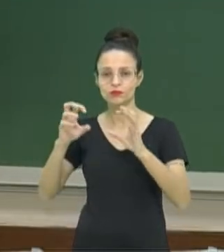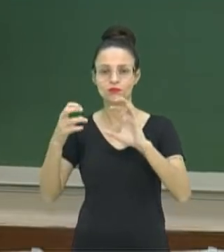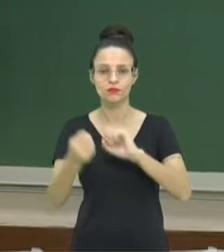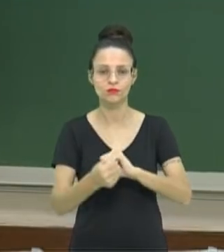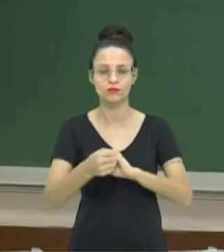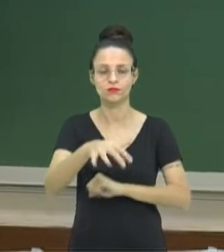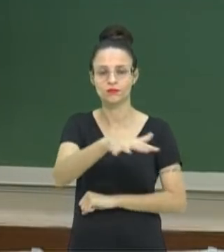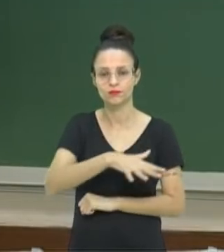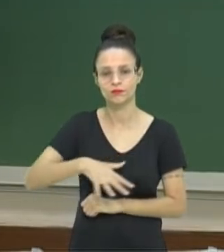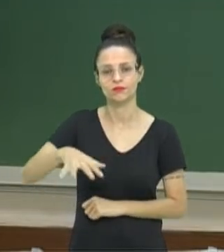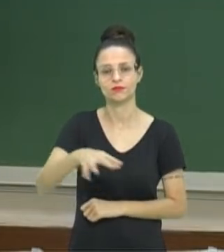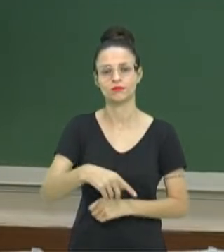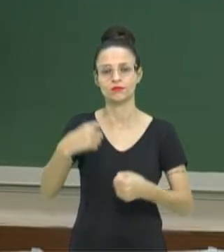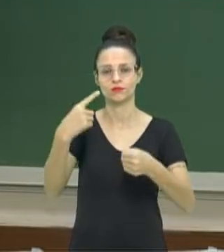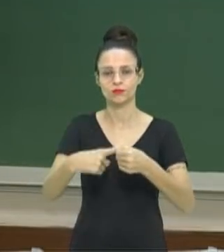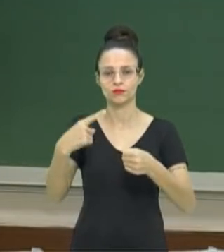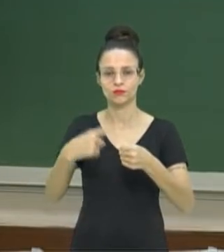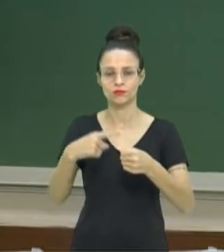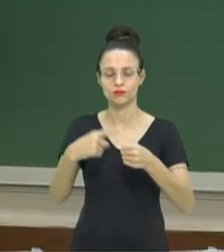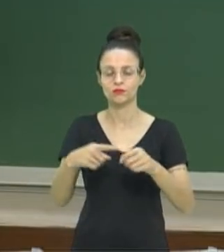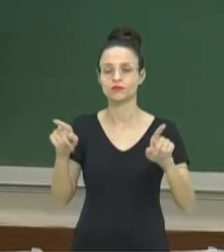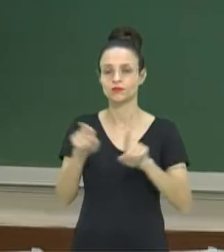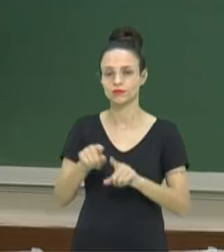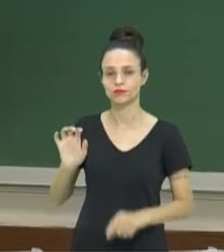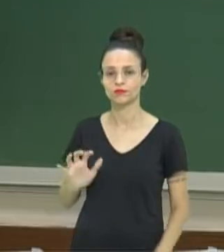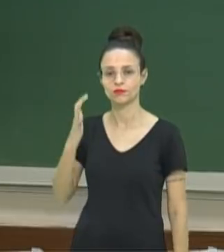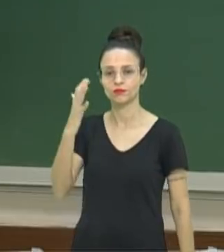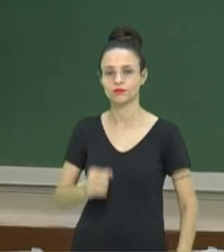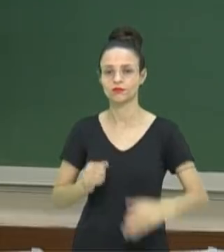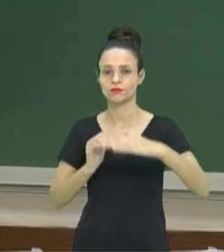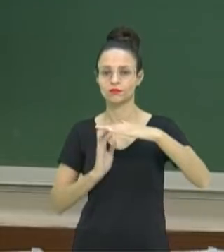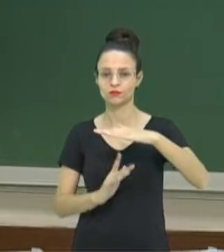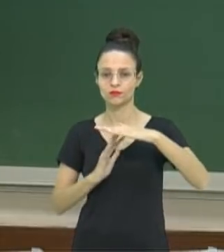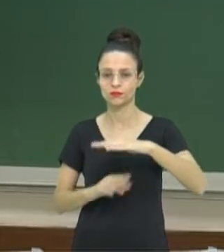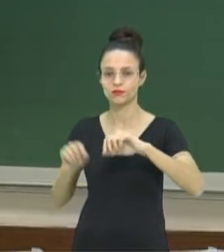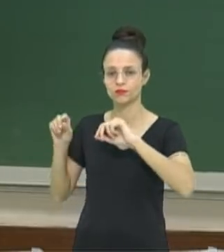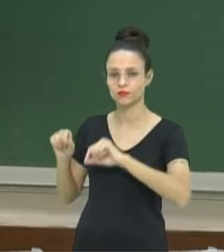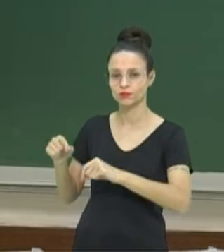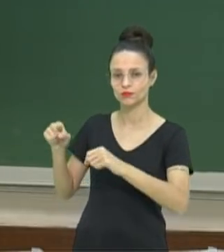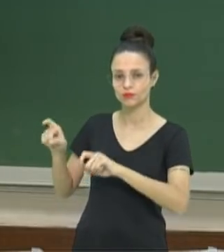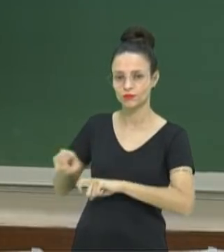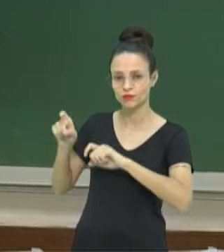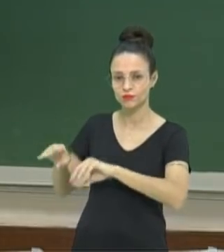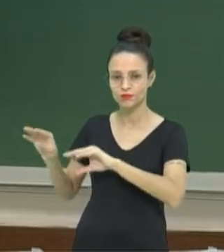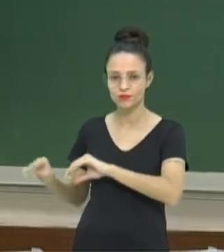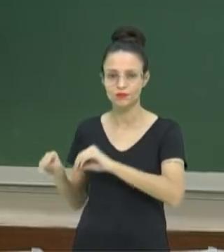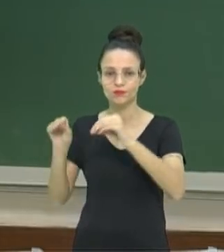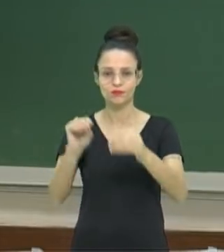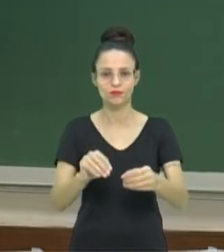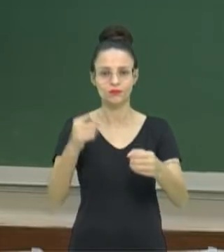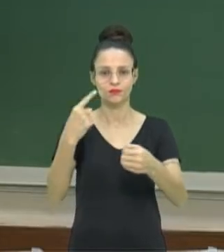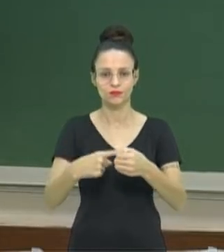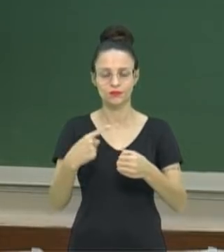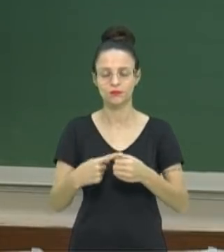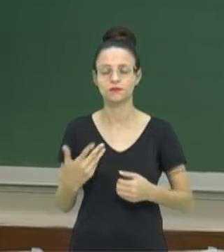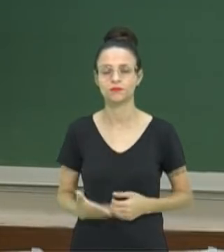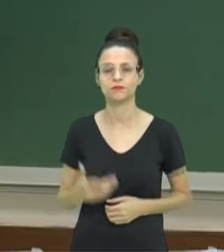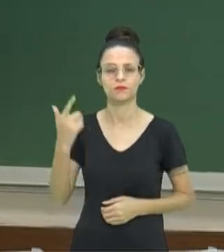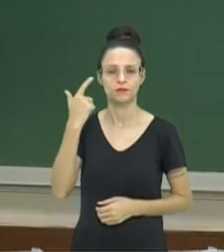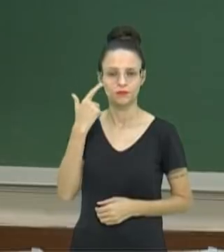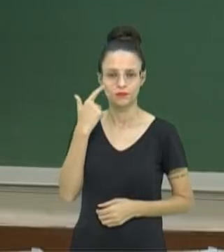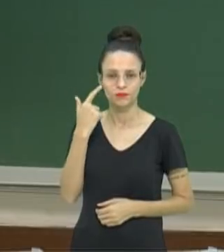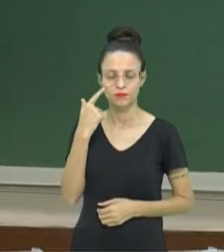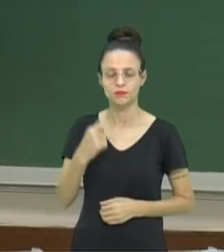espaço urbano. Ocorre a migração populacional do tipo campo-cidade. Então, quando a gente pensa